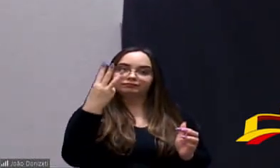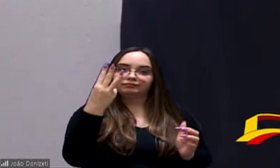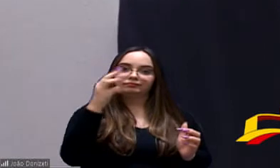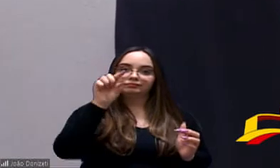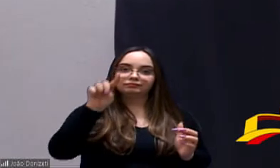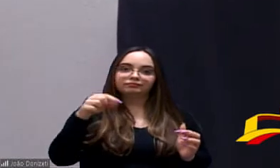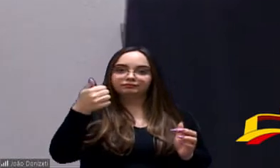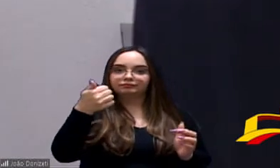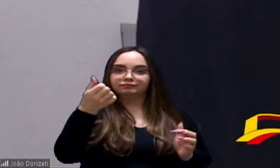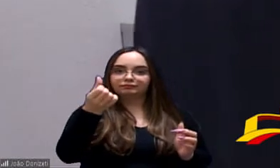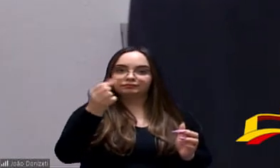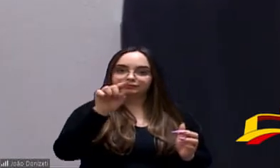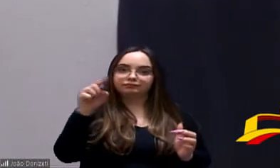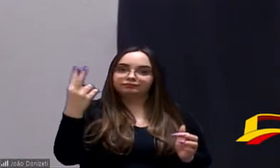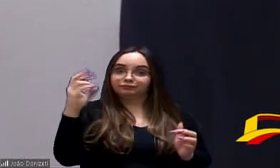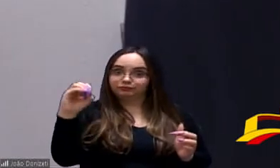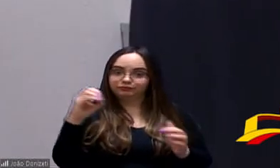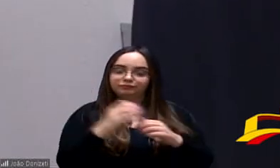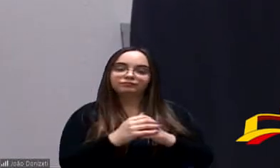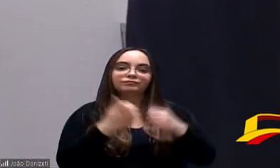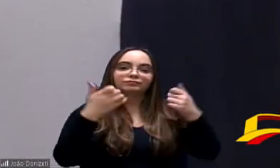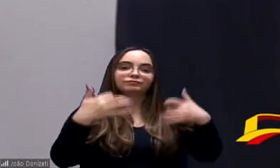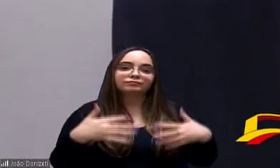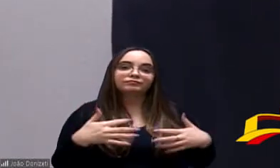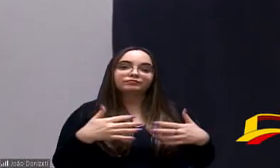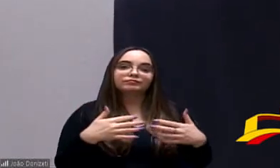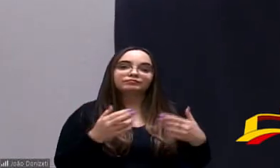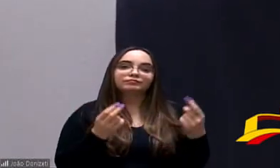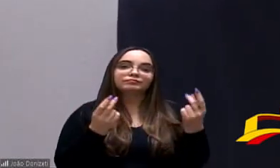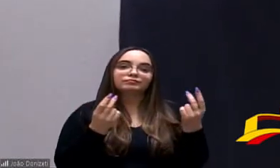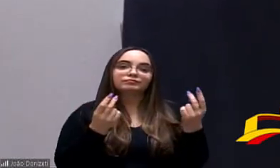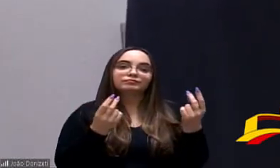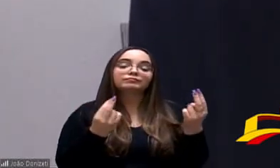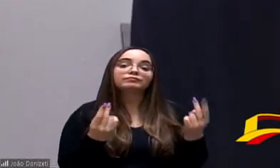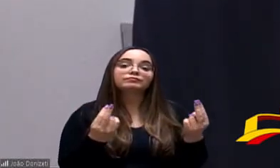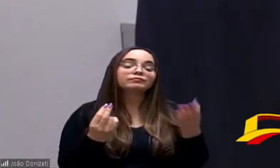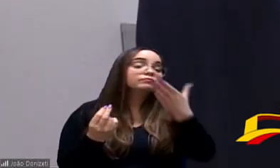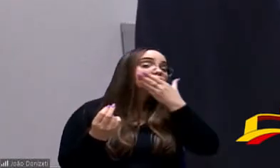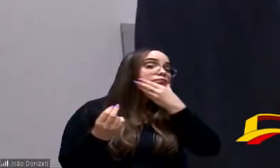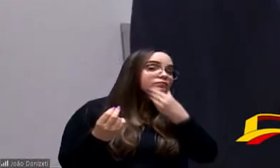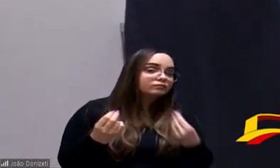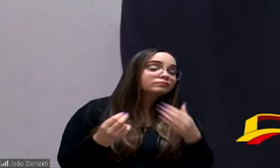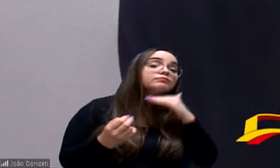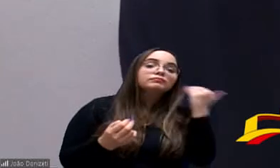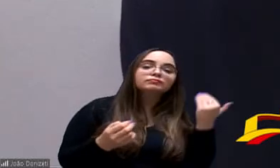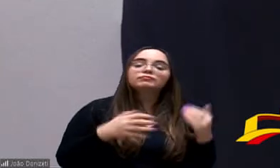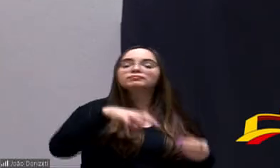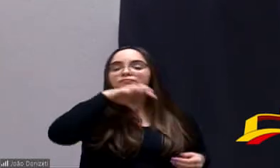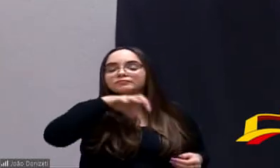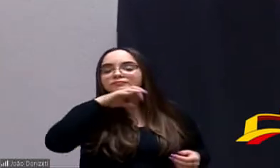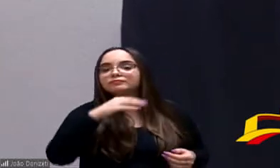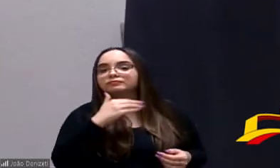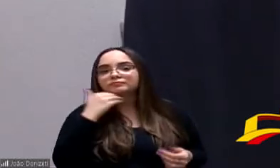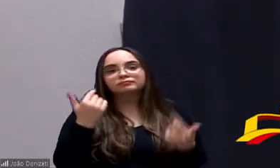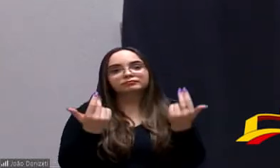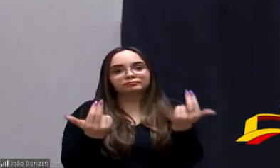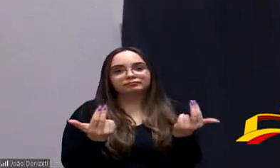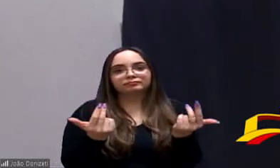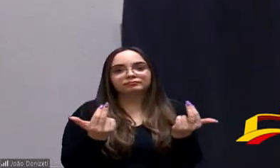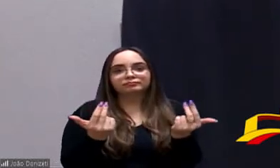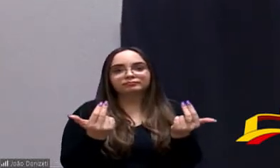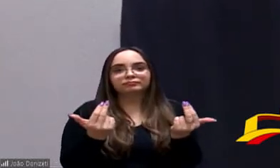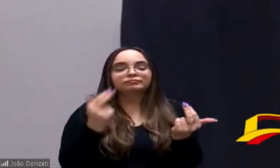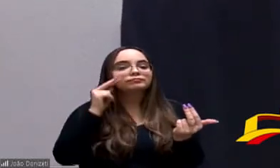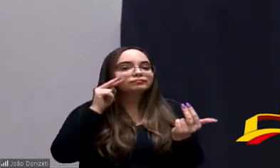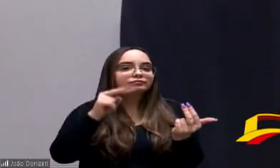versículos 16 a 20. Semelhança aparente na morte entre homens e animais. Vi ainda debaixo do sol